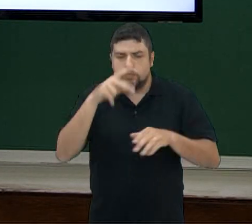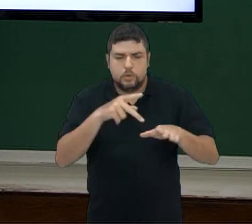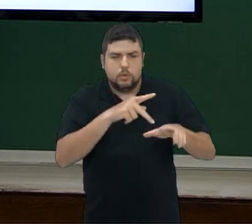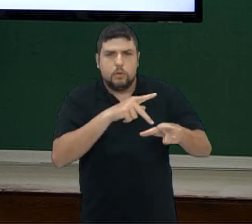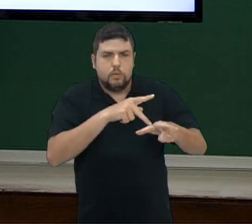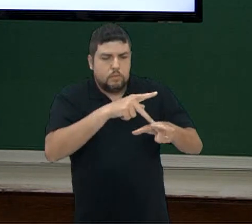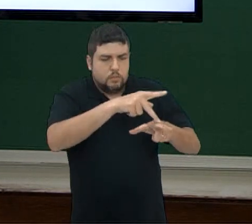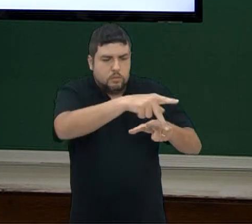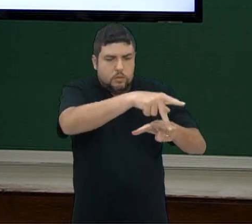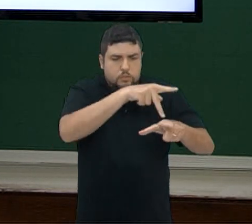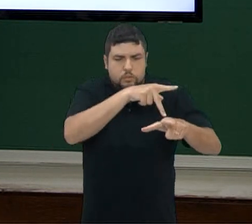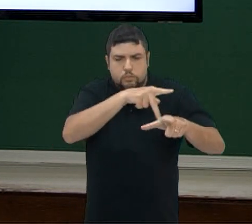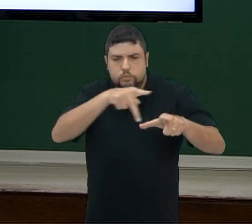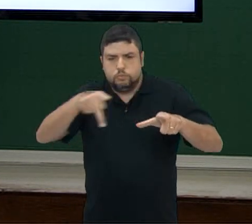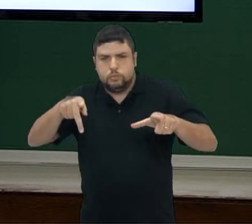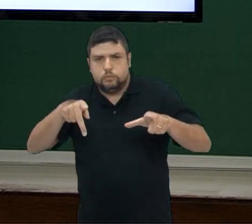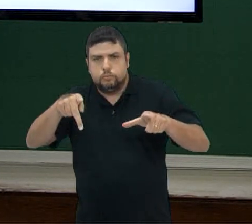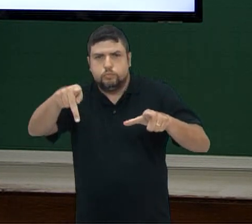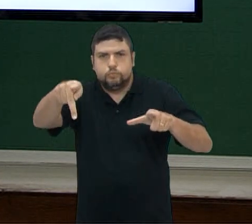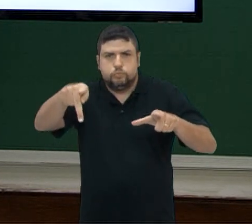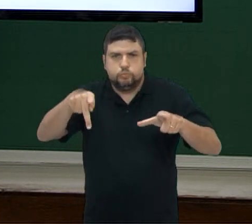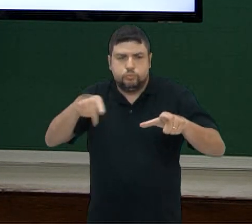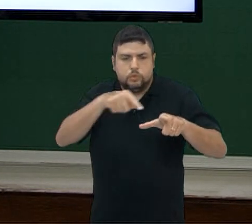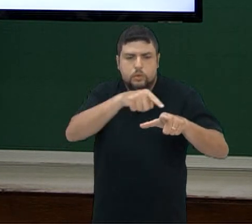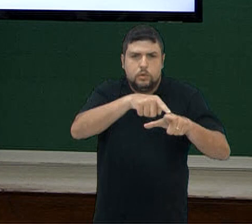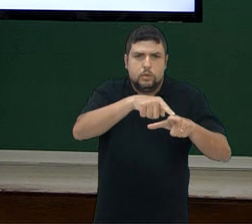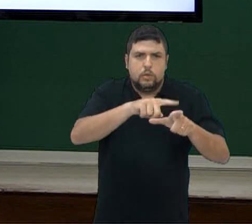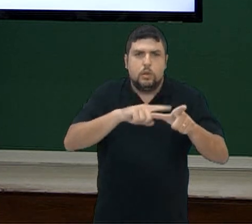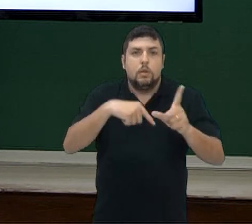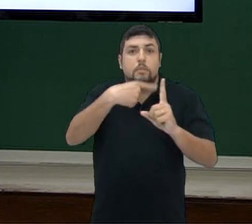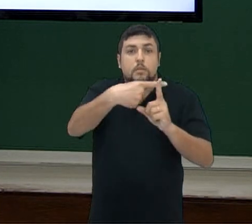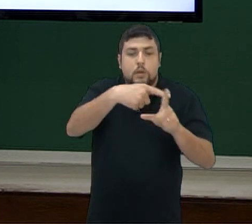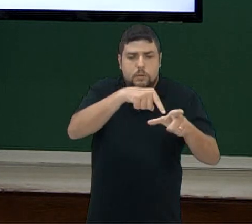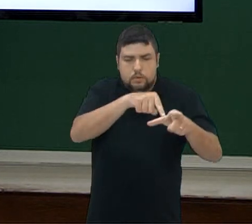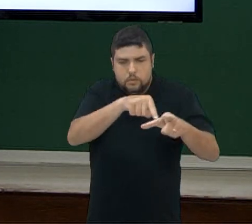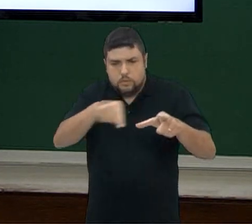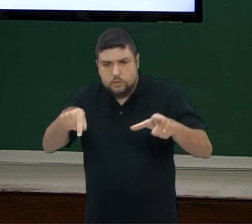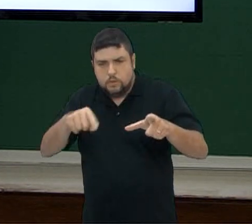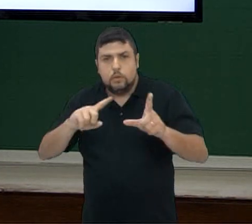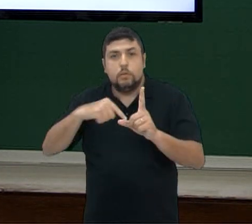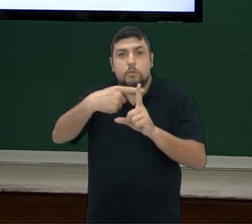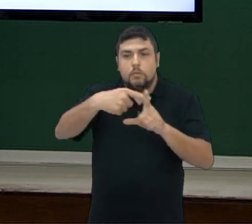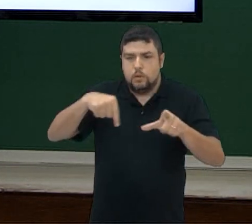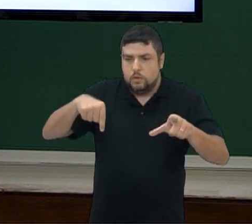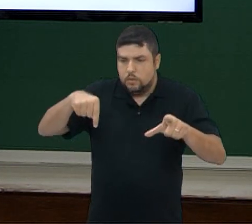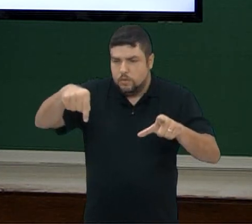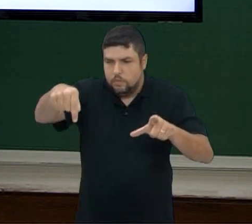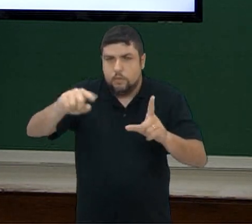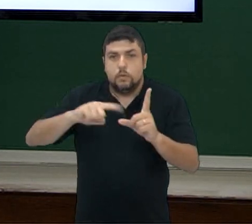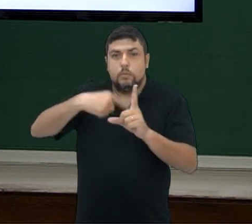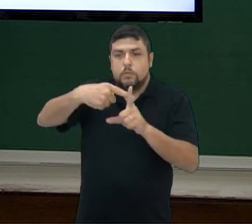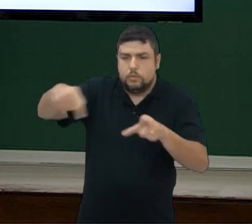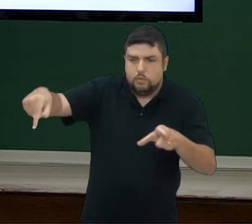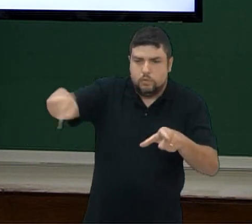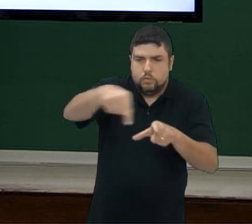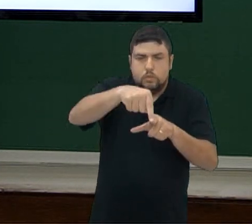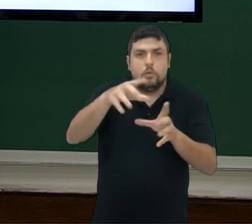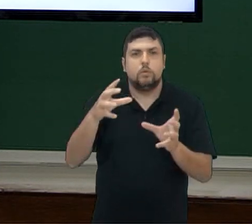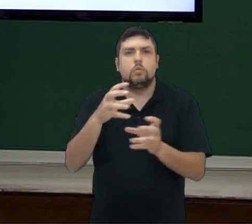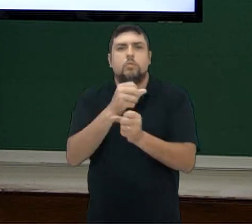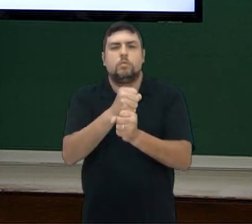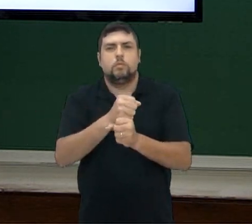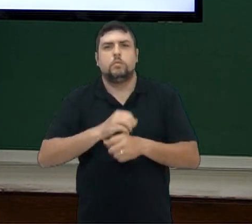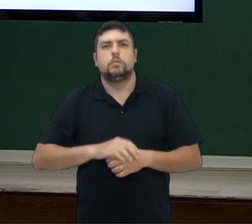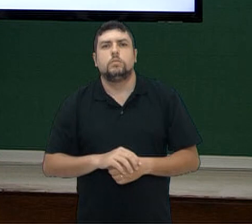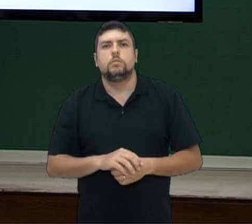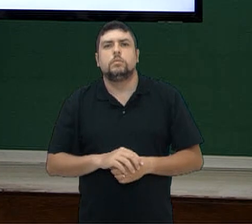todos os lados. Então, perímetro, a soma desse primeiro quadrado. Esse